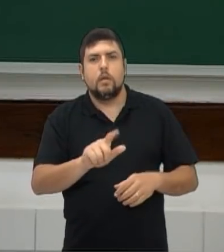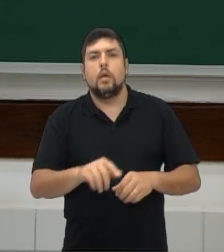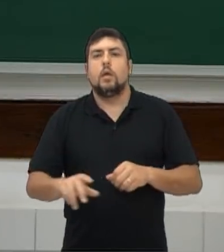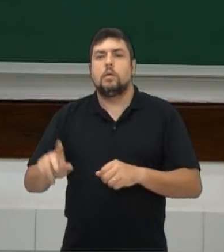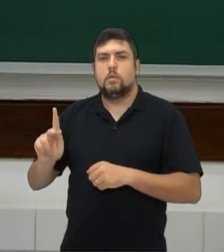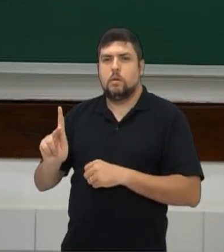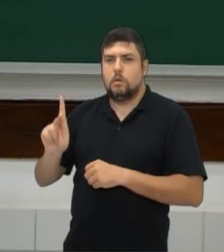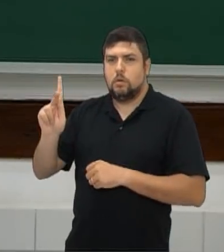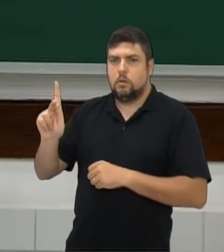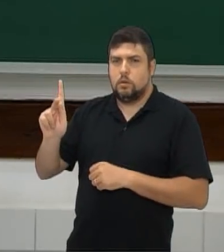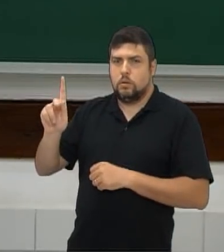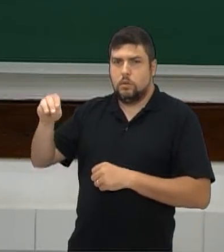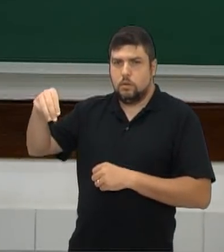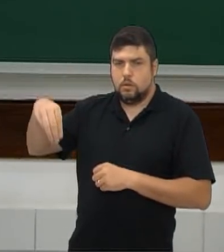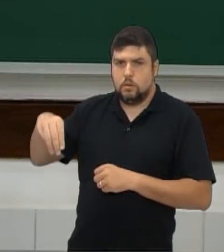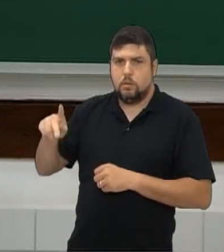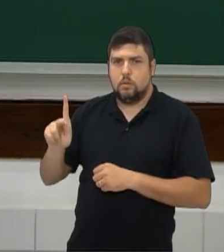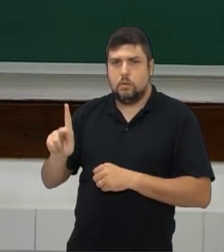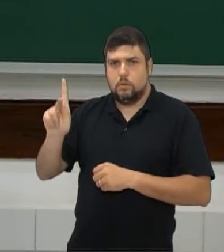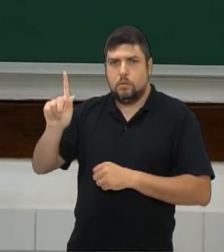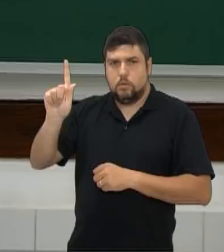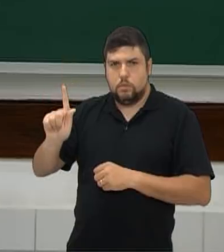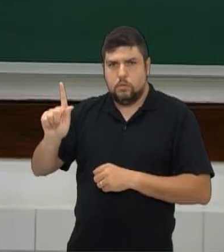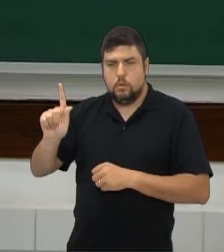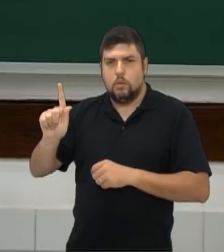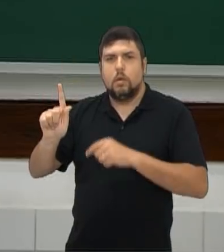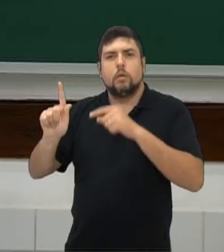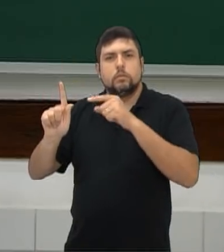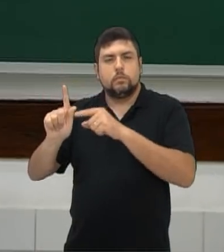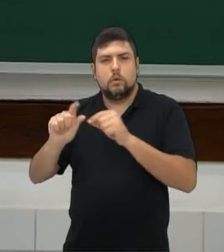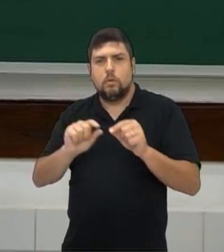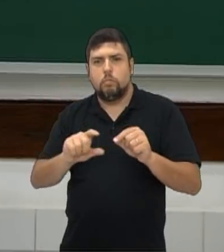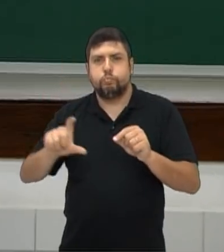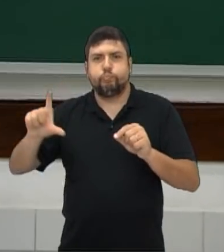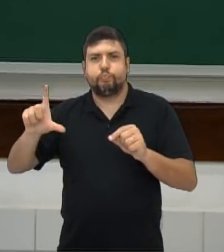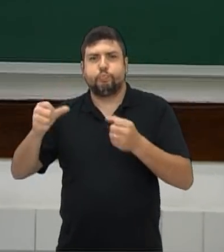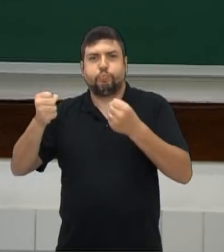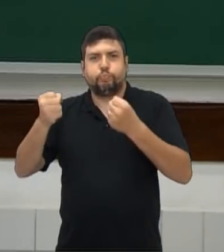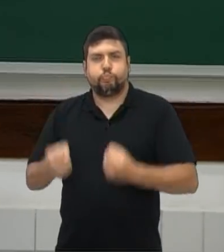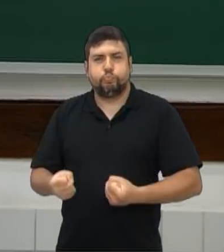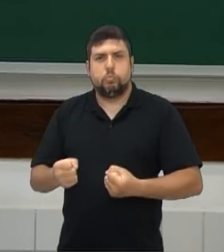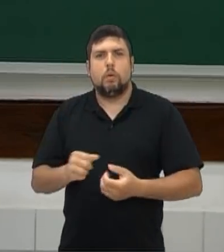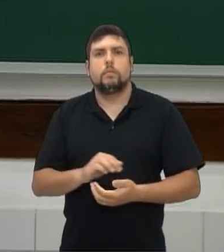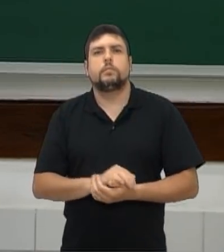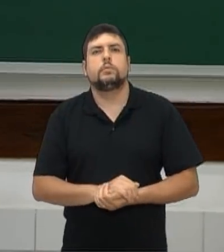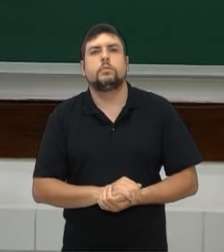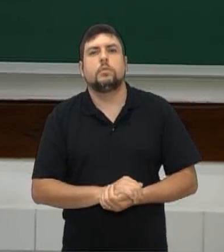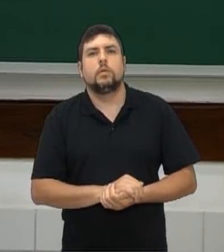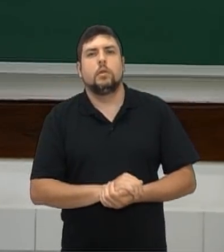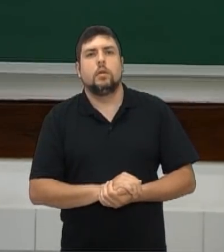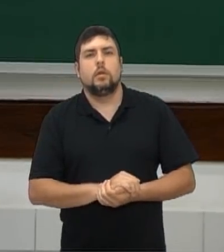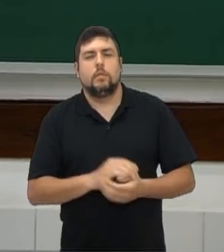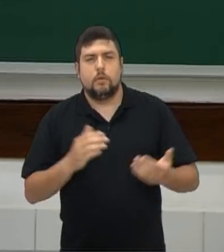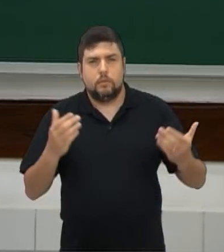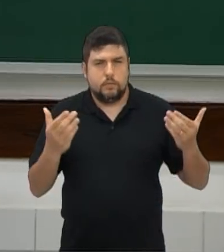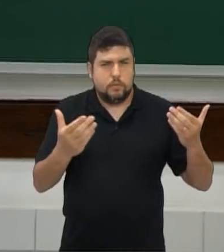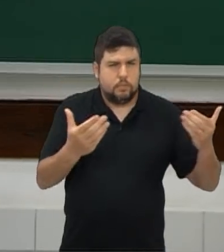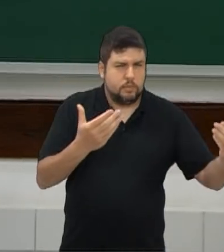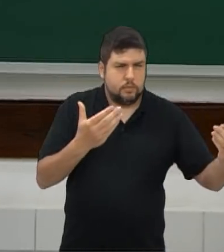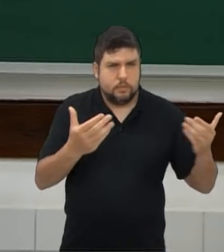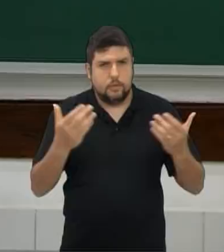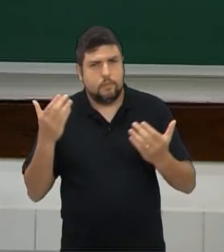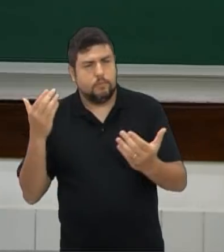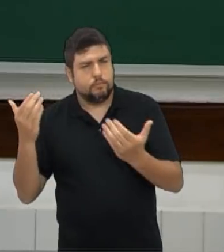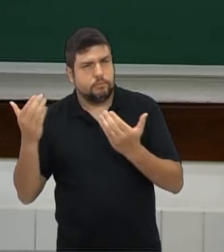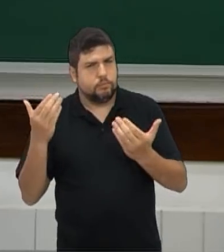e quilograma maior do que a minha unidade fundamental, que é a grama, ok? Que são aquelas equivalências que a professora pediu